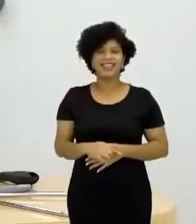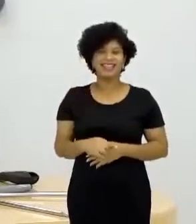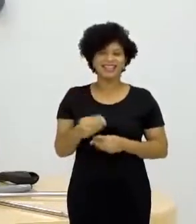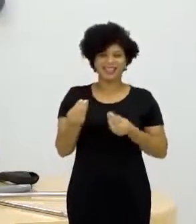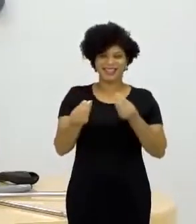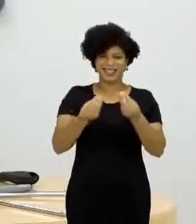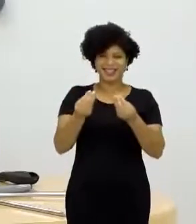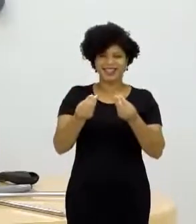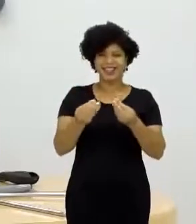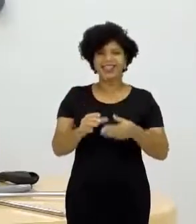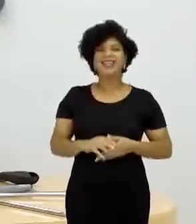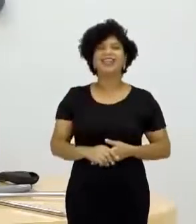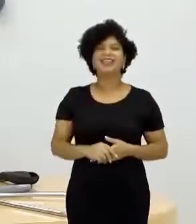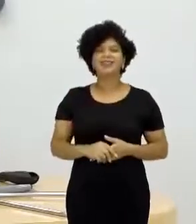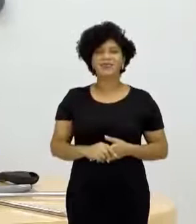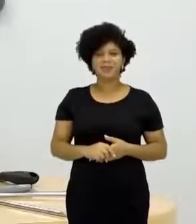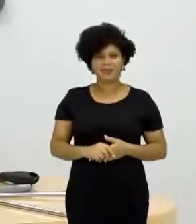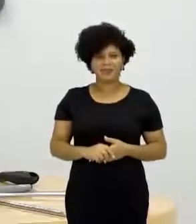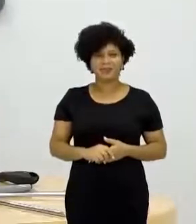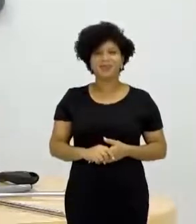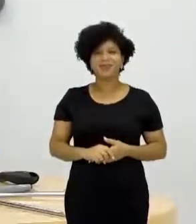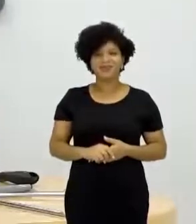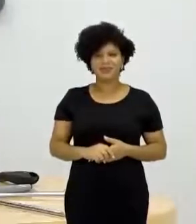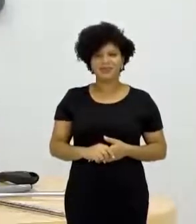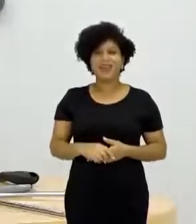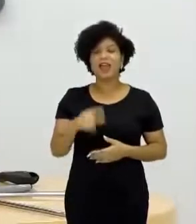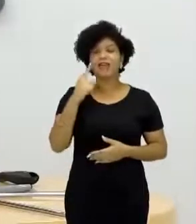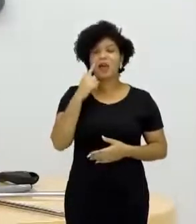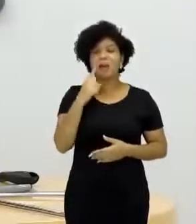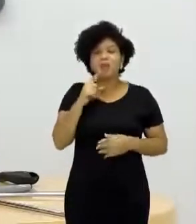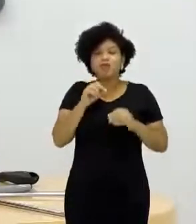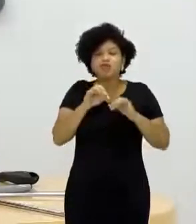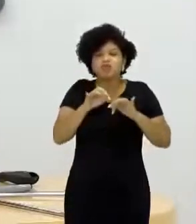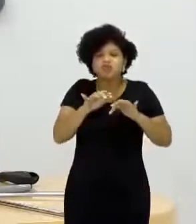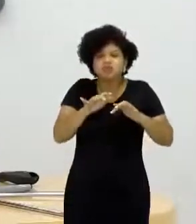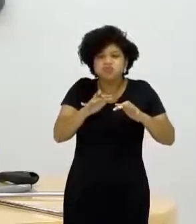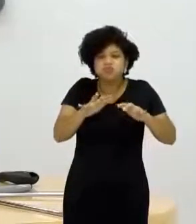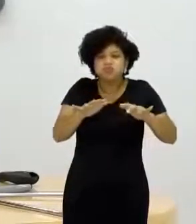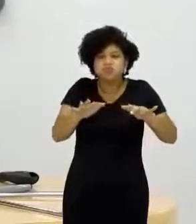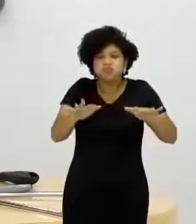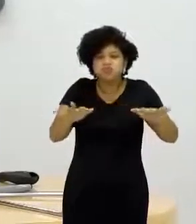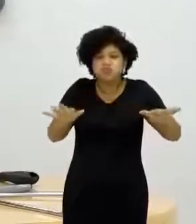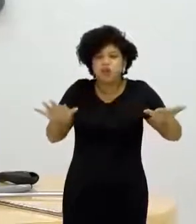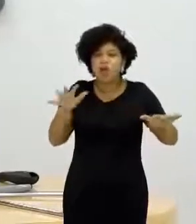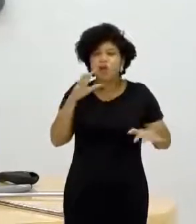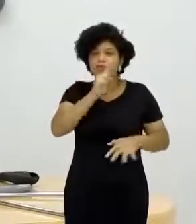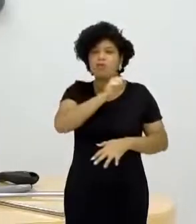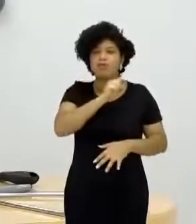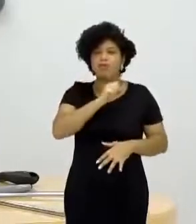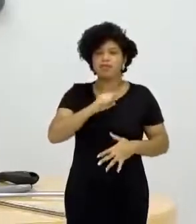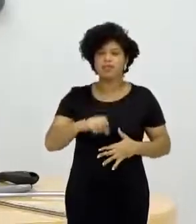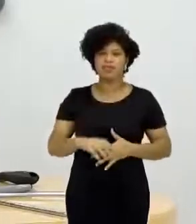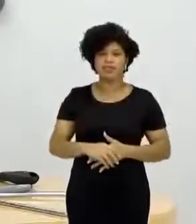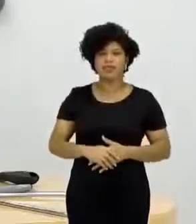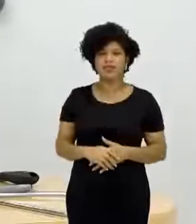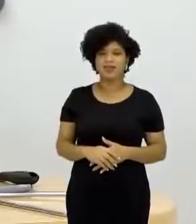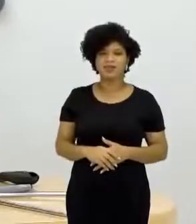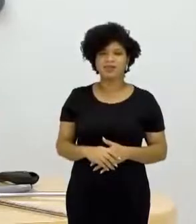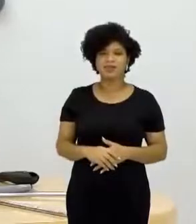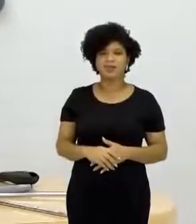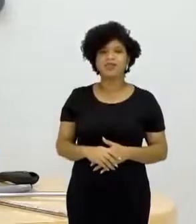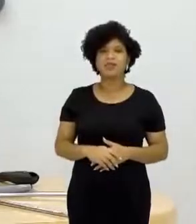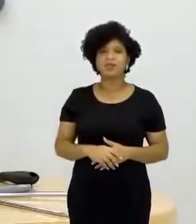né? No caso. Mas você tem outras tecnologias que ajudam a evacuação da área, né? Uma maneira mais rápida possível. Mas o terremoto, para prever ali,